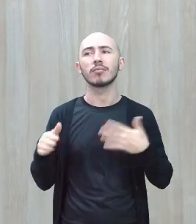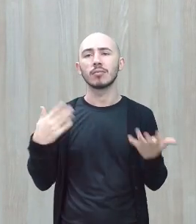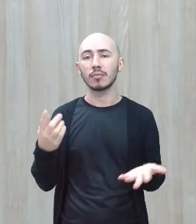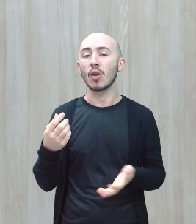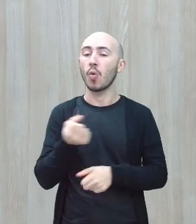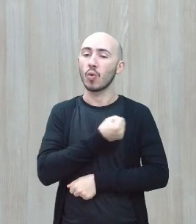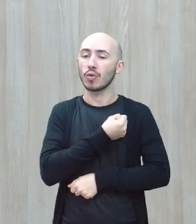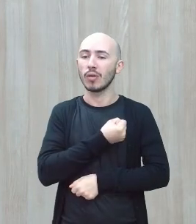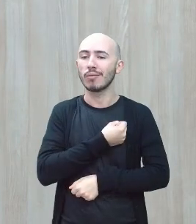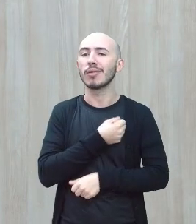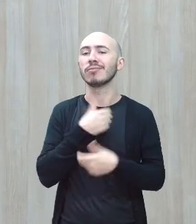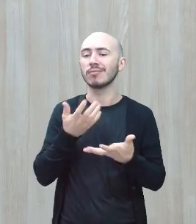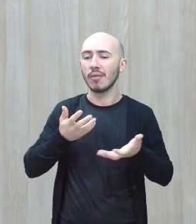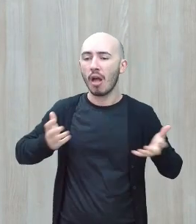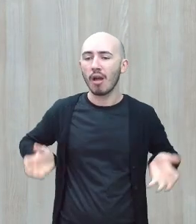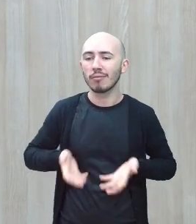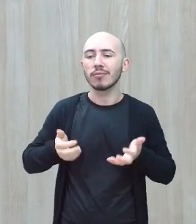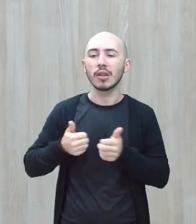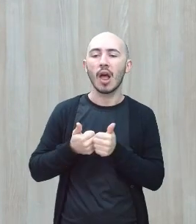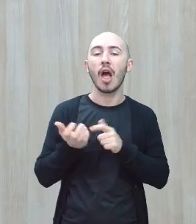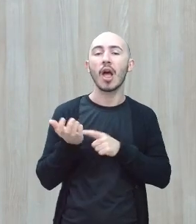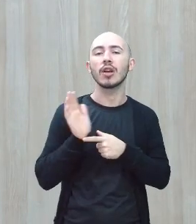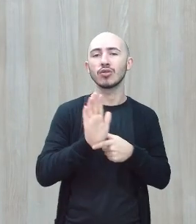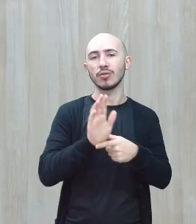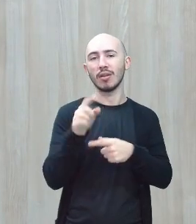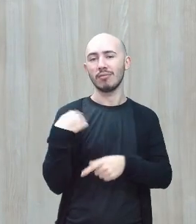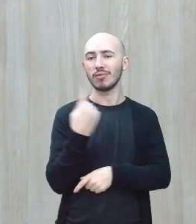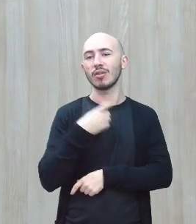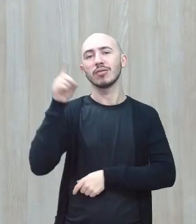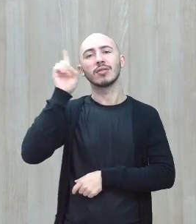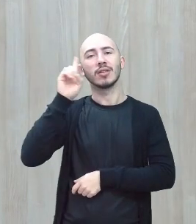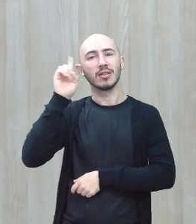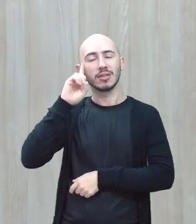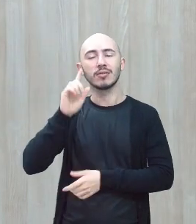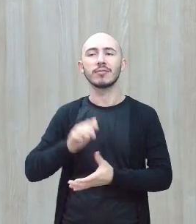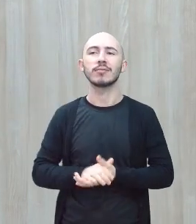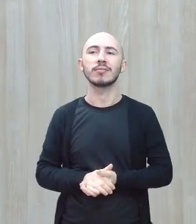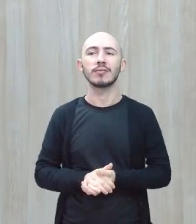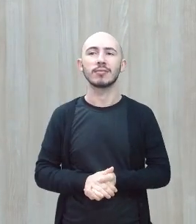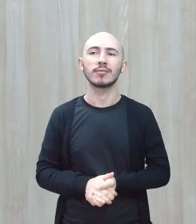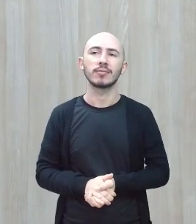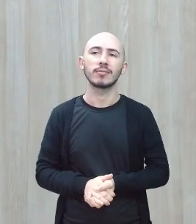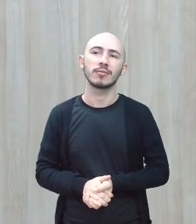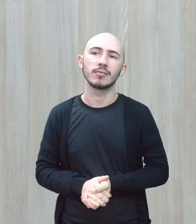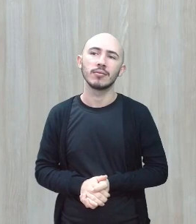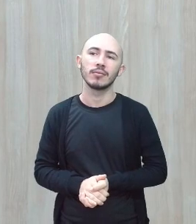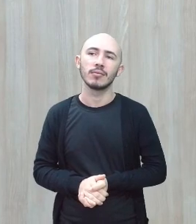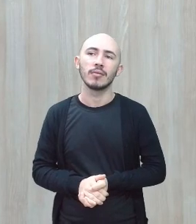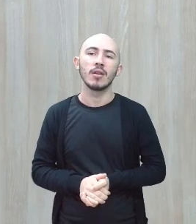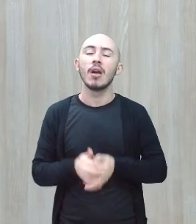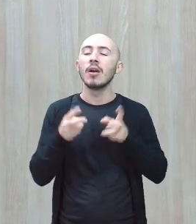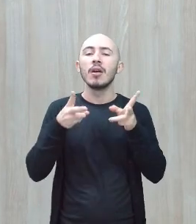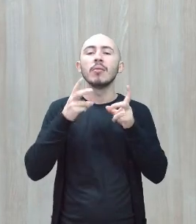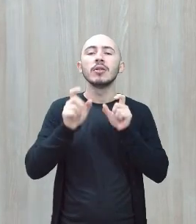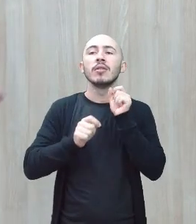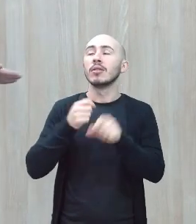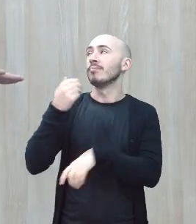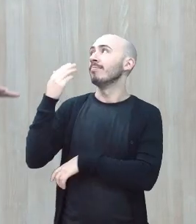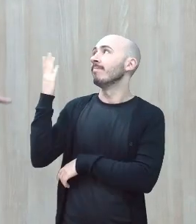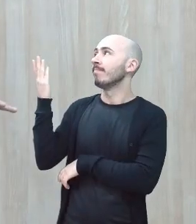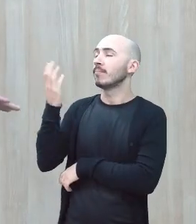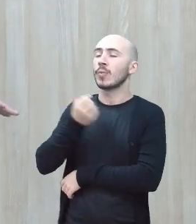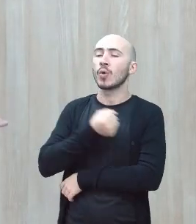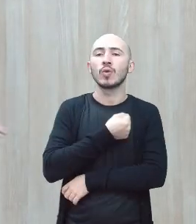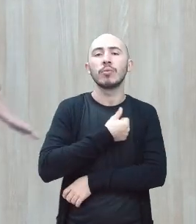guiando e a gente vai sempre fazendo referência. Ah, aquilo ali é 12, isso aqui é 12 e por aí vai, tá bom? Então perceba, 13,